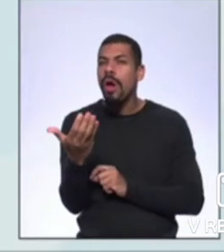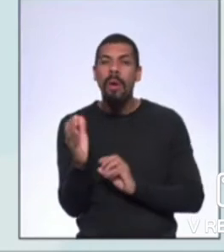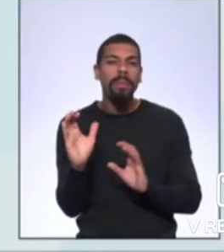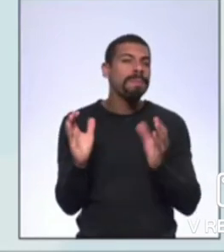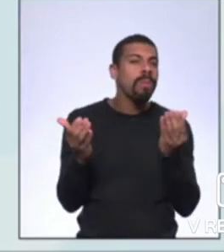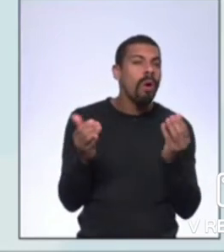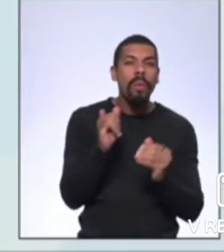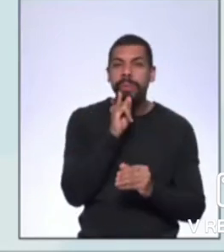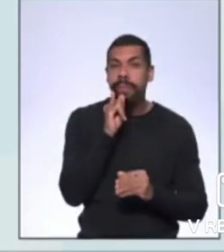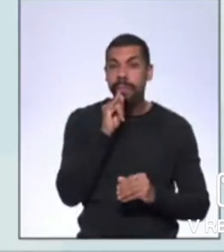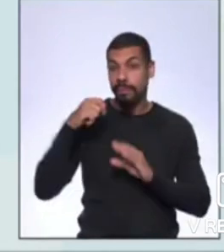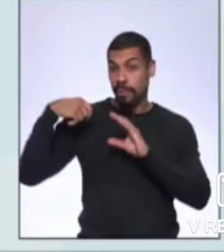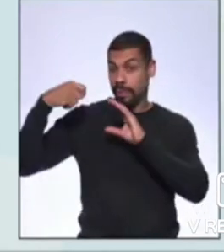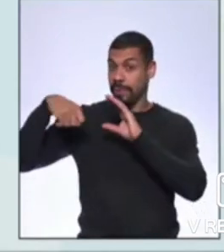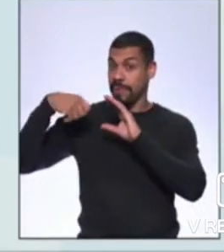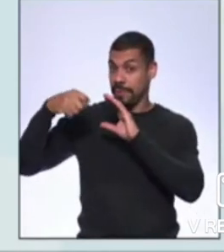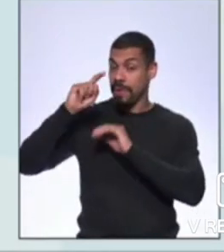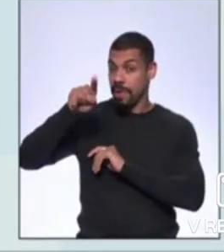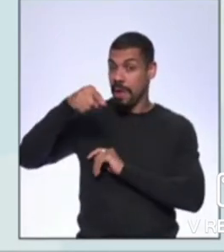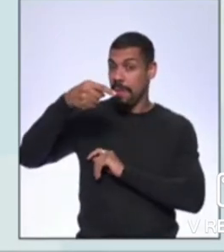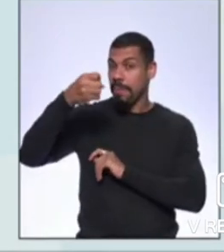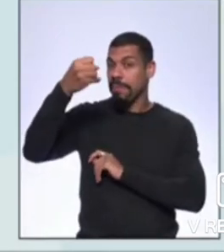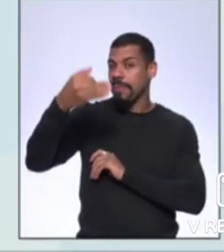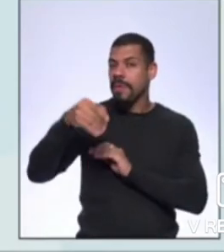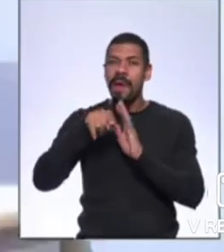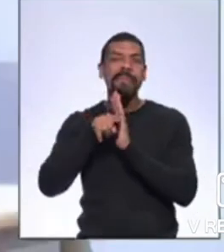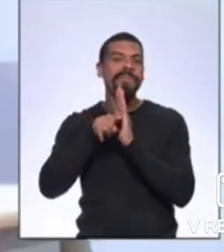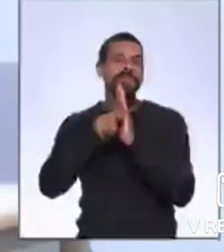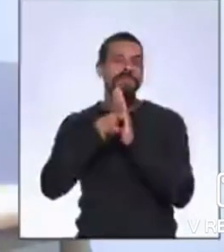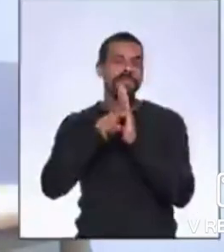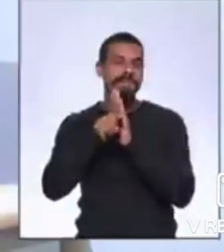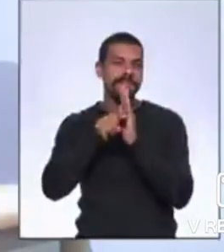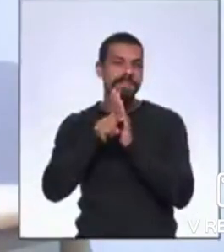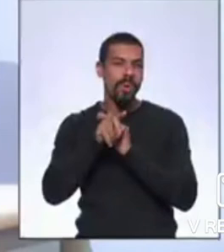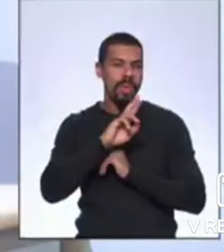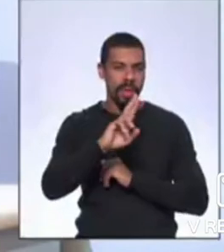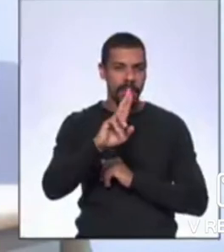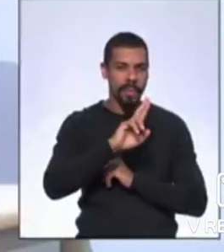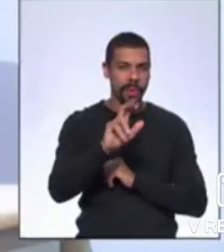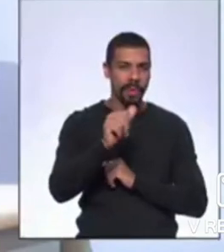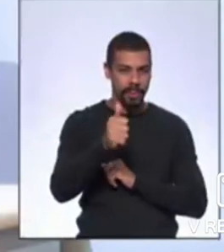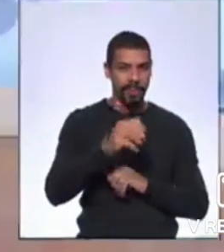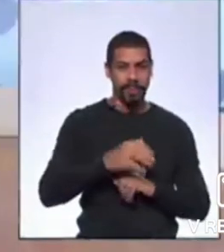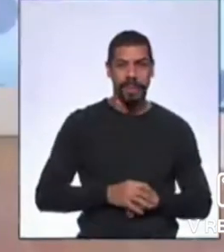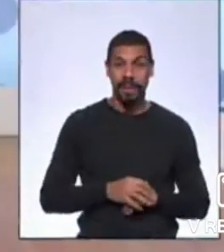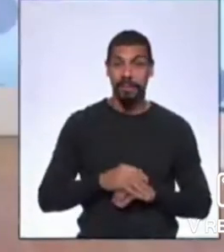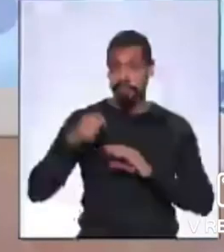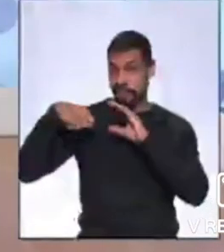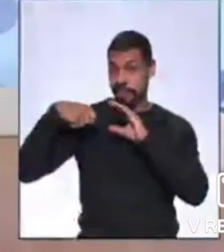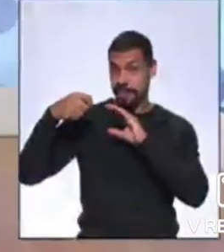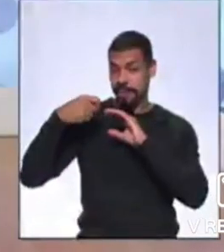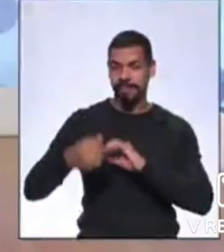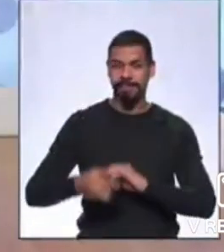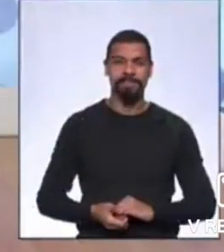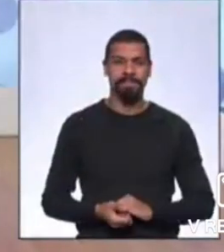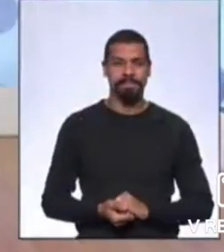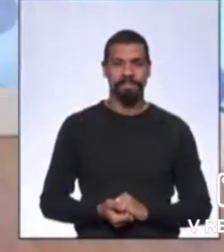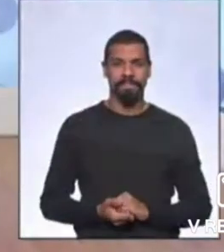nesse experimento, que nós vamos usar alguns dados que nós vamos tirar de lá para responder algumas questões, tá ok? Por favor, vocês podem colocar o vídeo?